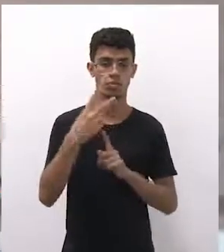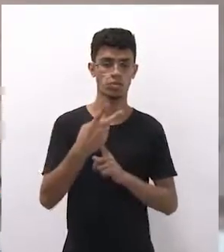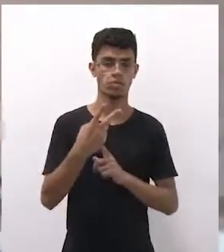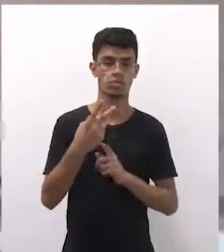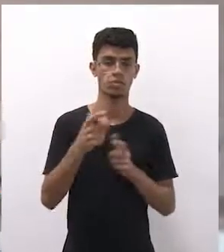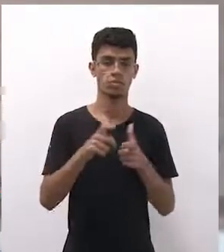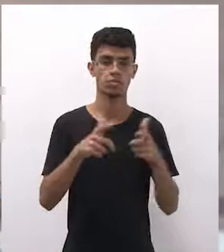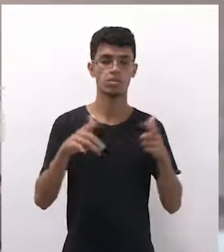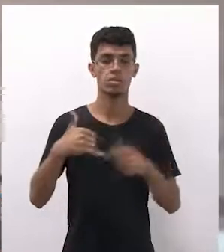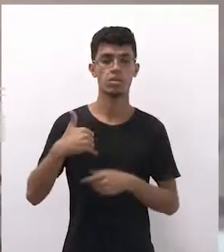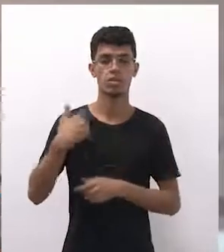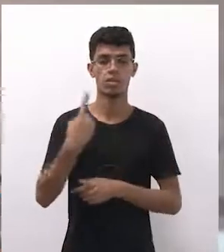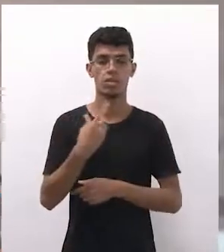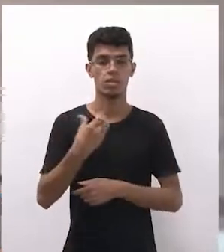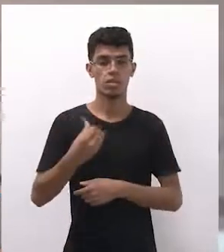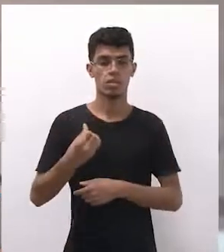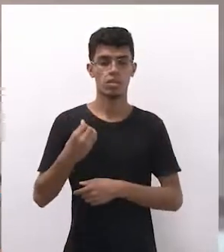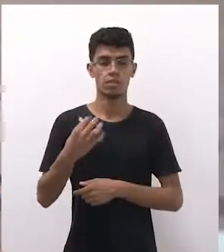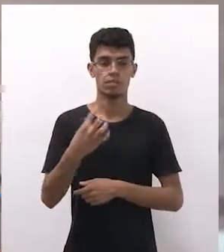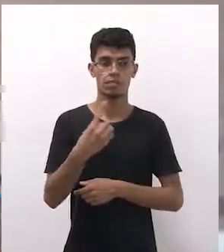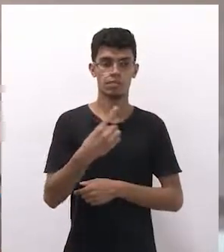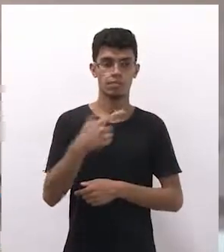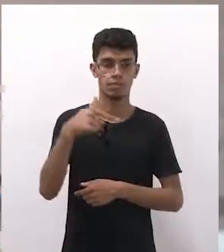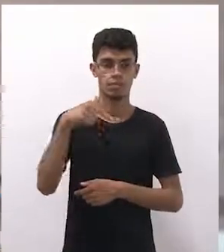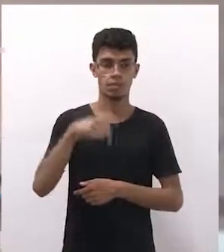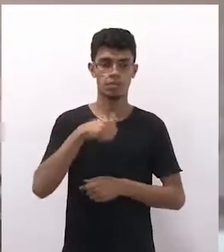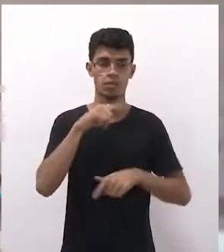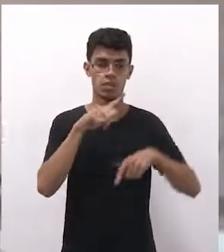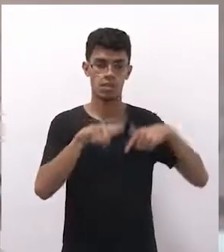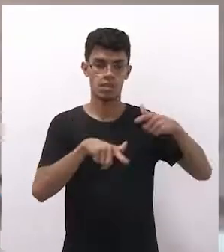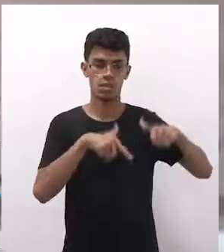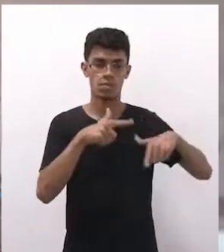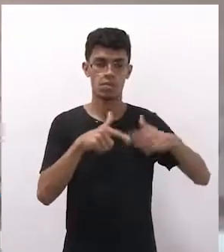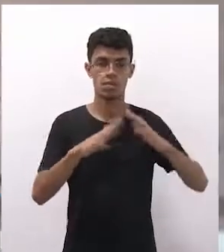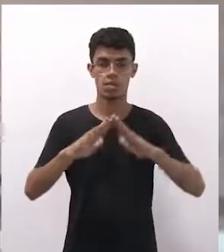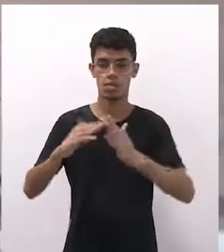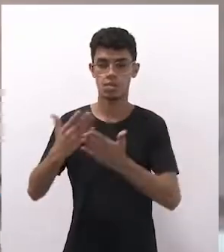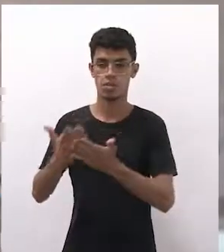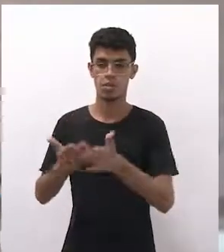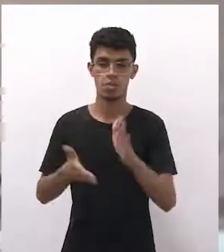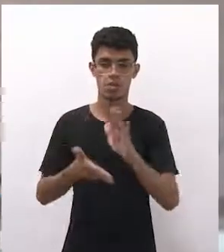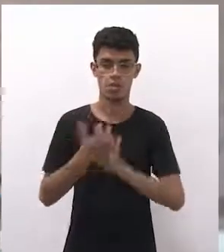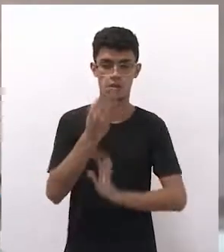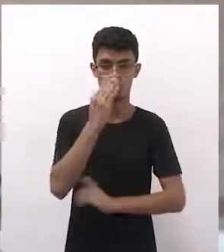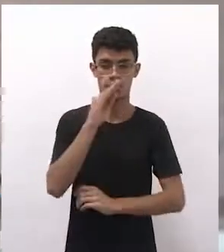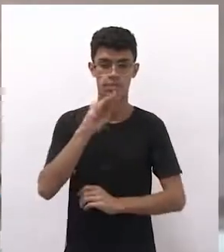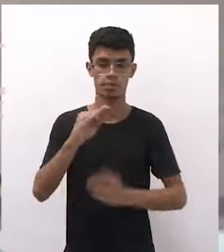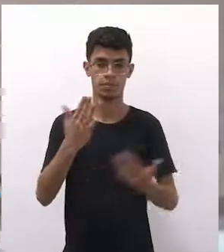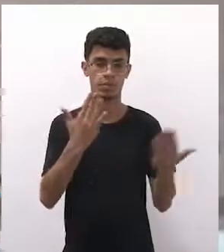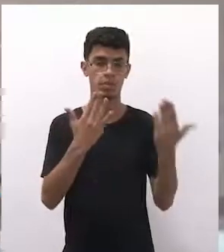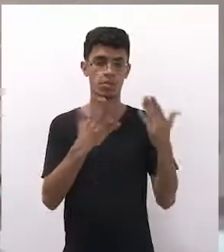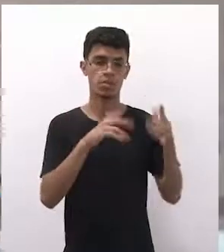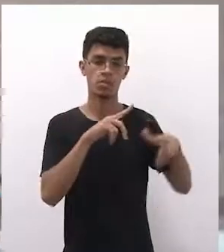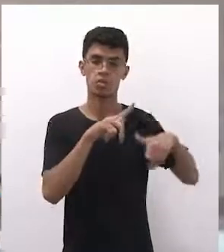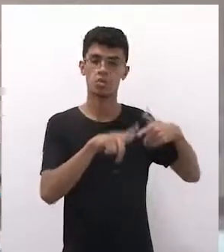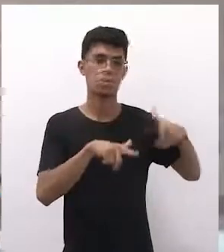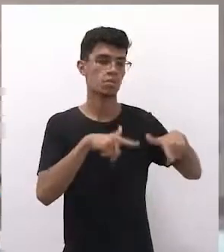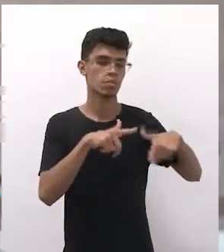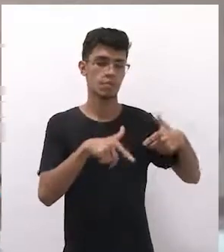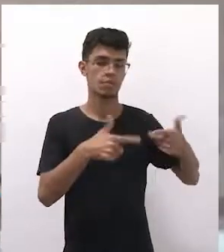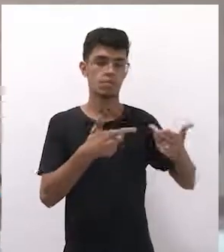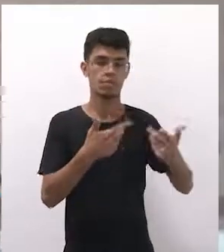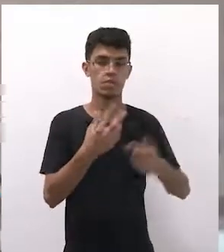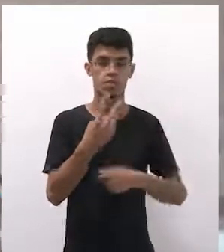de 16 e 17 anos que trabalham, que saem da escola, em comparação aos que não trabalham, né? A gente